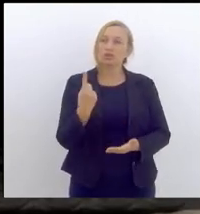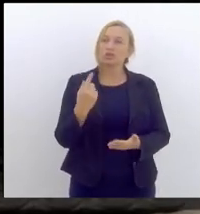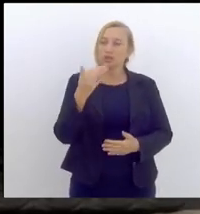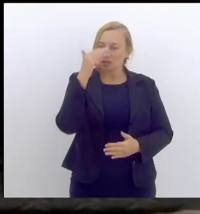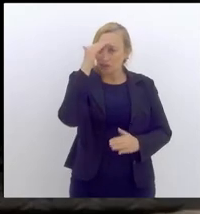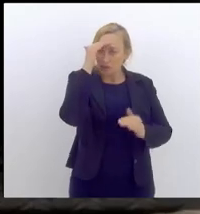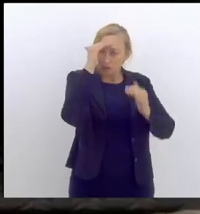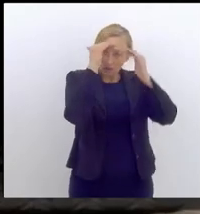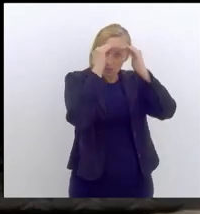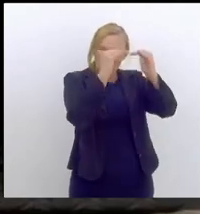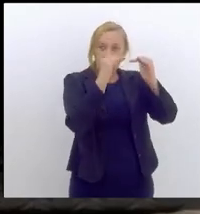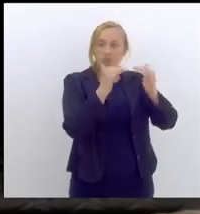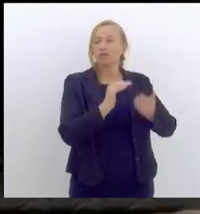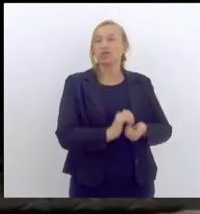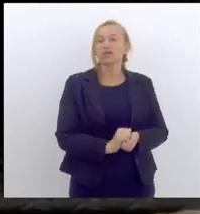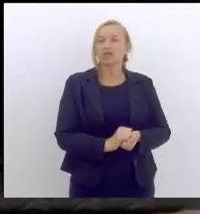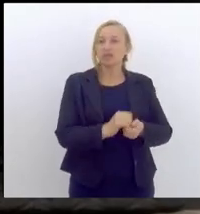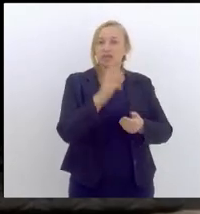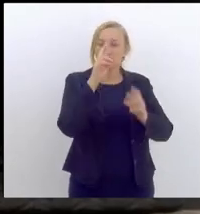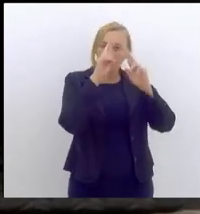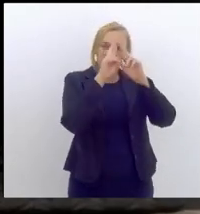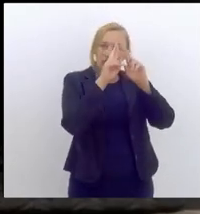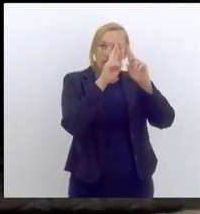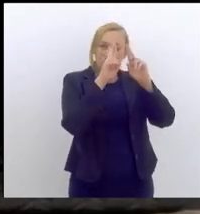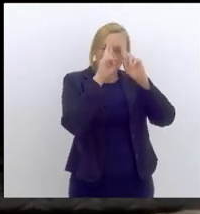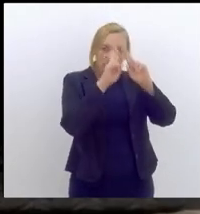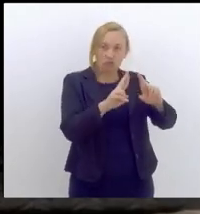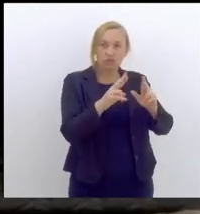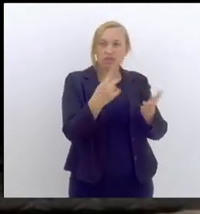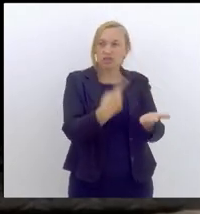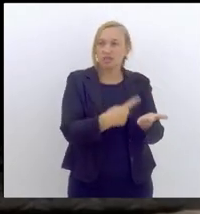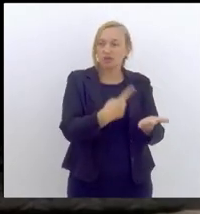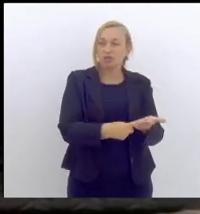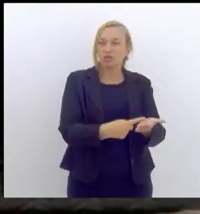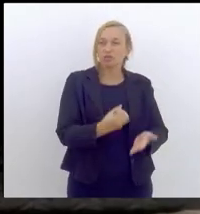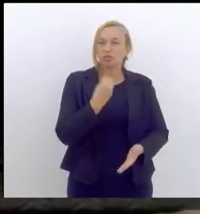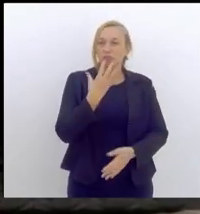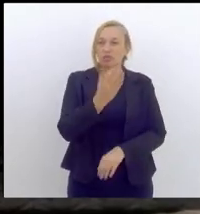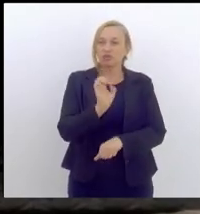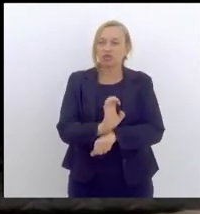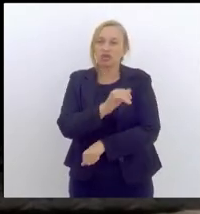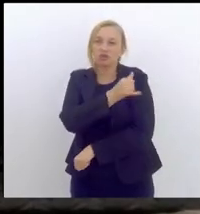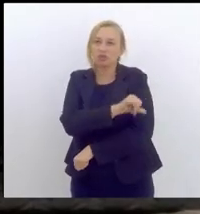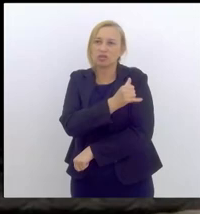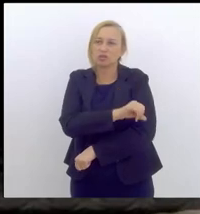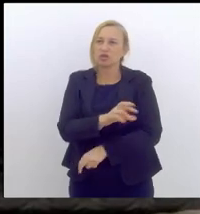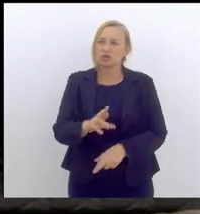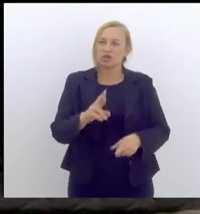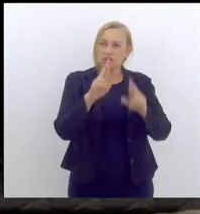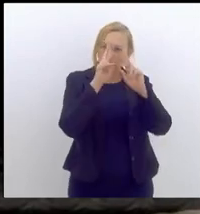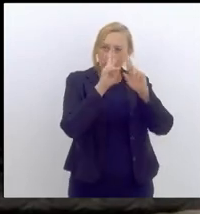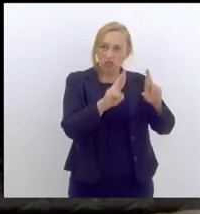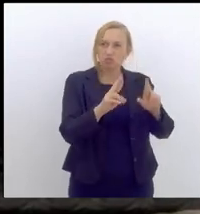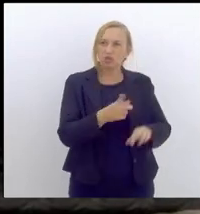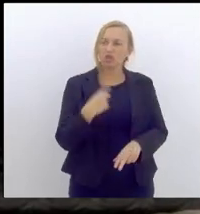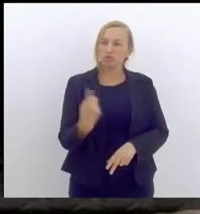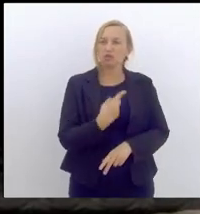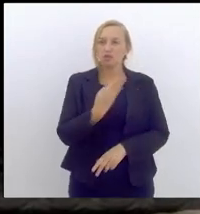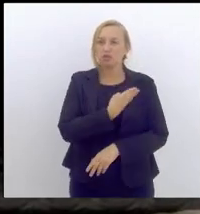esse acordo para o bem do Estado do Rio de Janeiro. Em respeito ao nosso